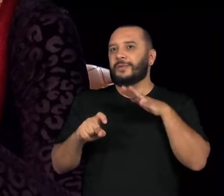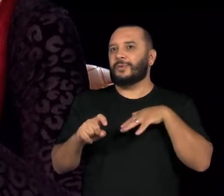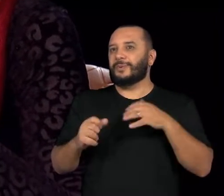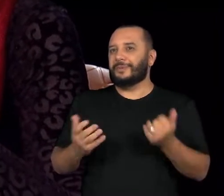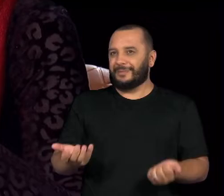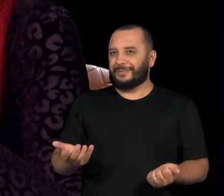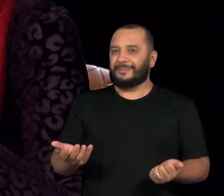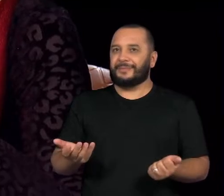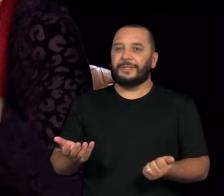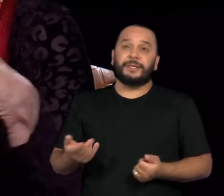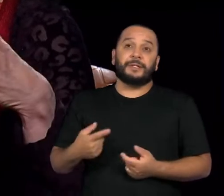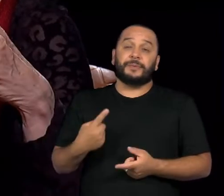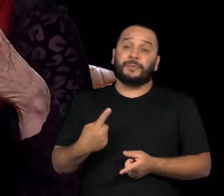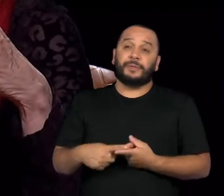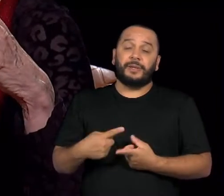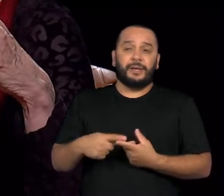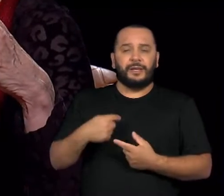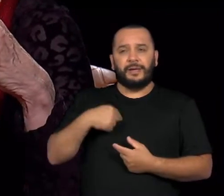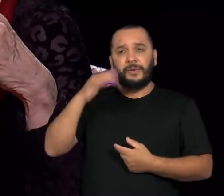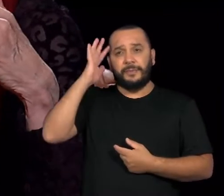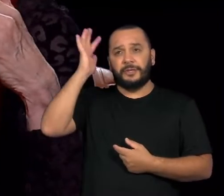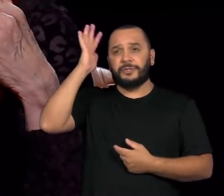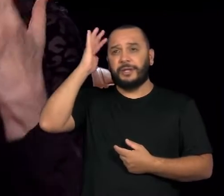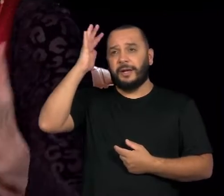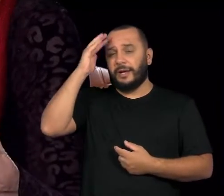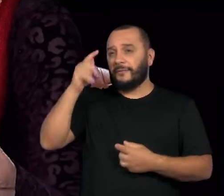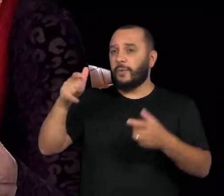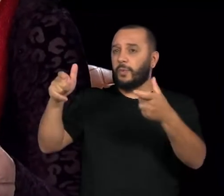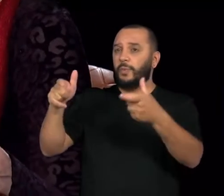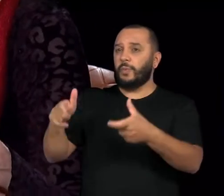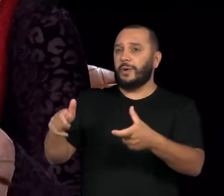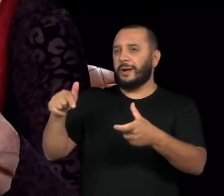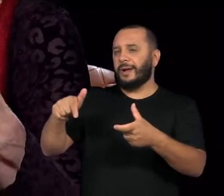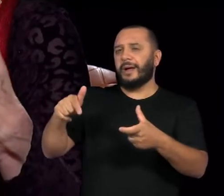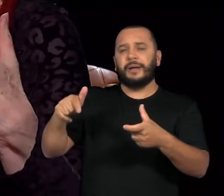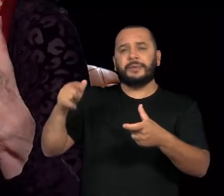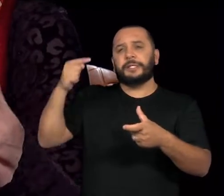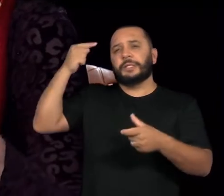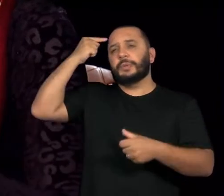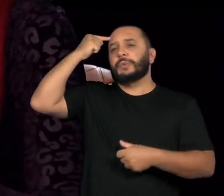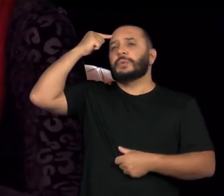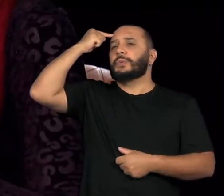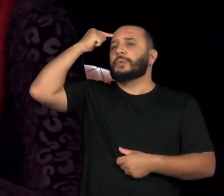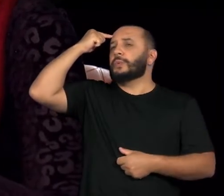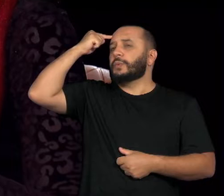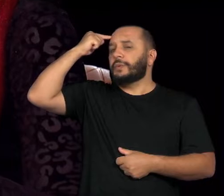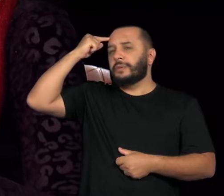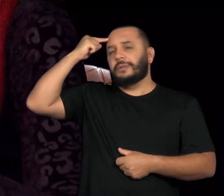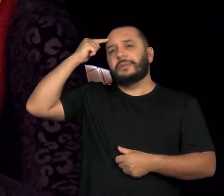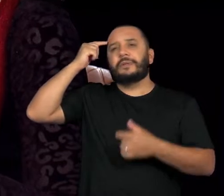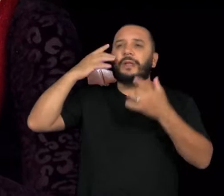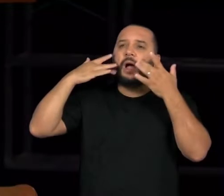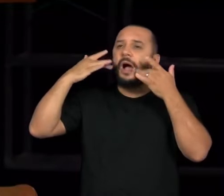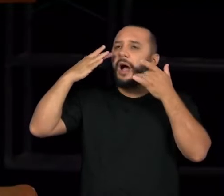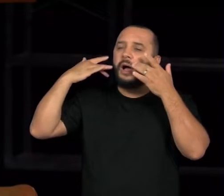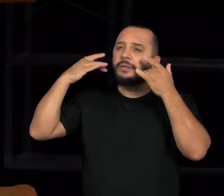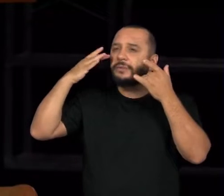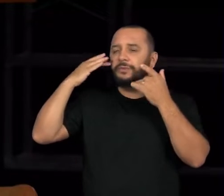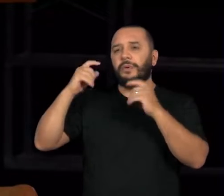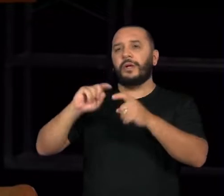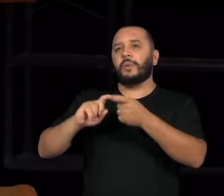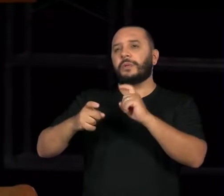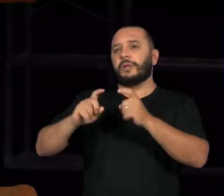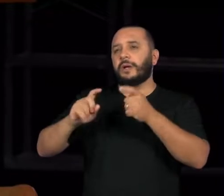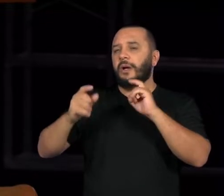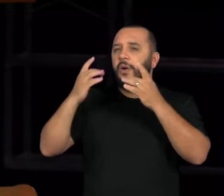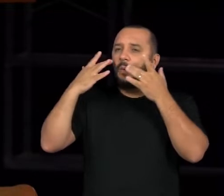que era um lugar onde mais se pensava o teatro, onde mais se refletia sobre o teatro. Estava